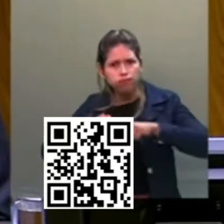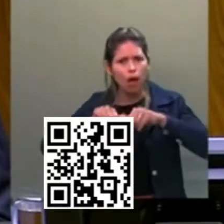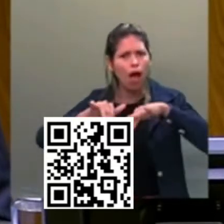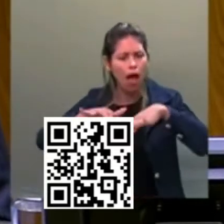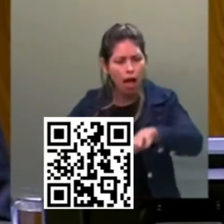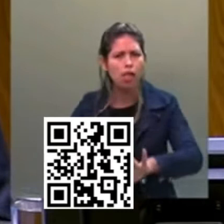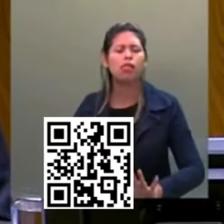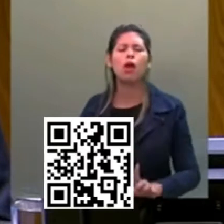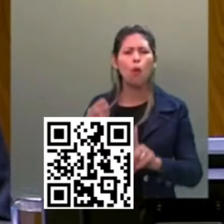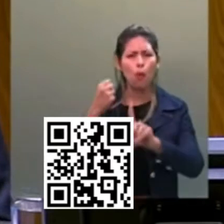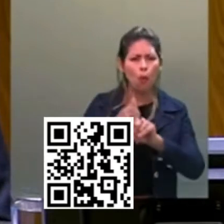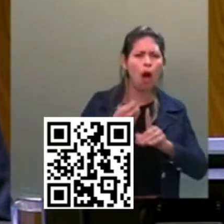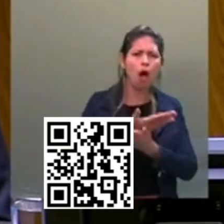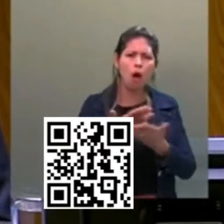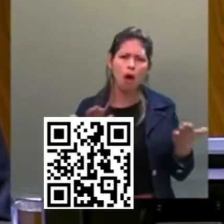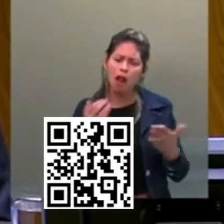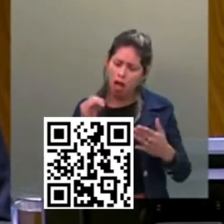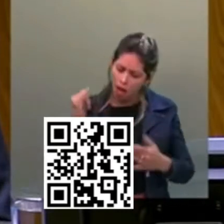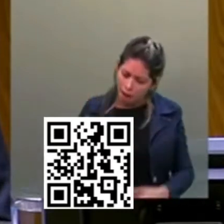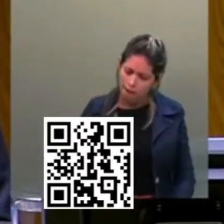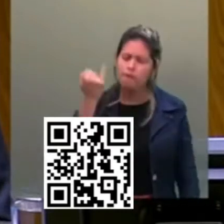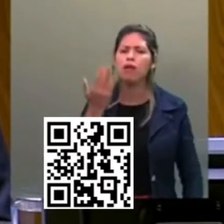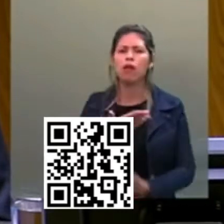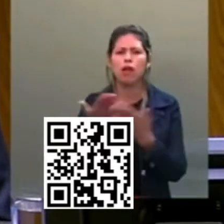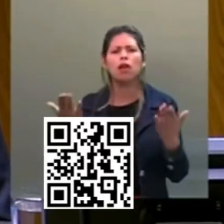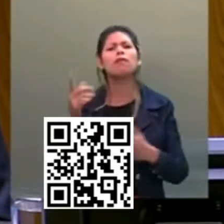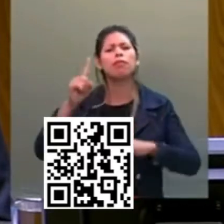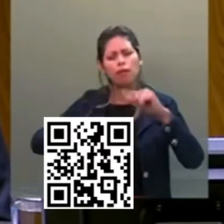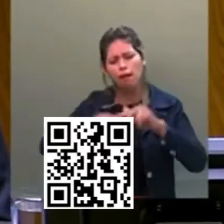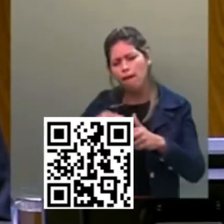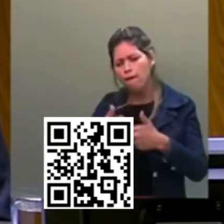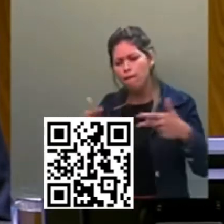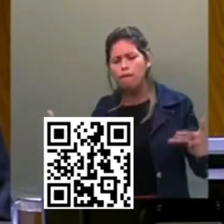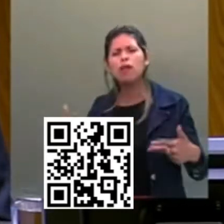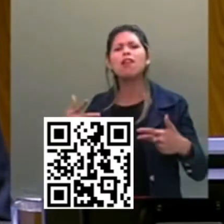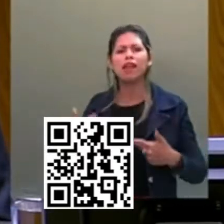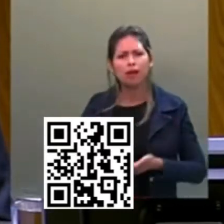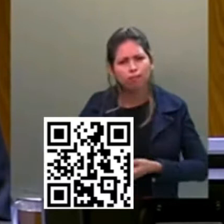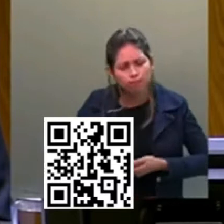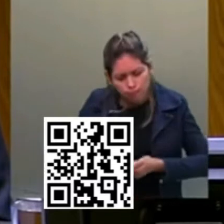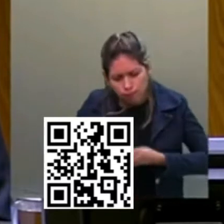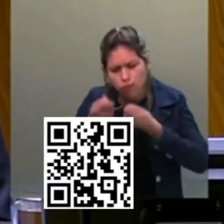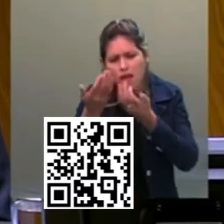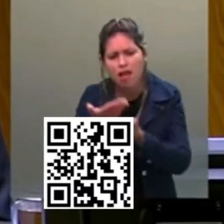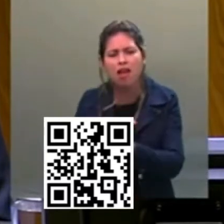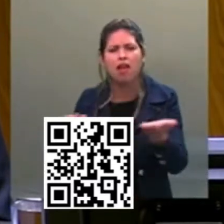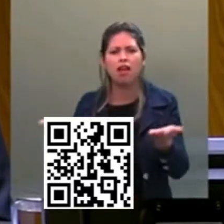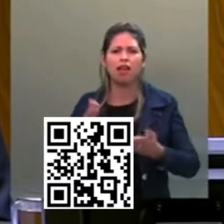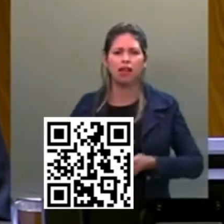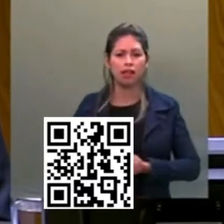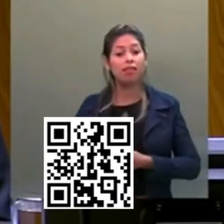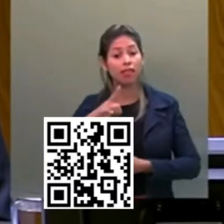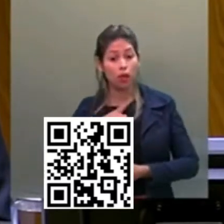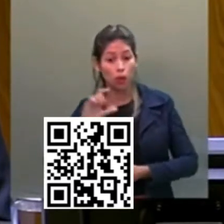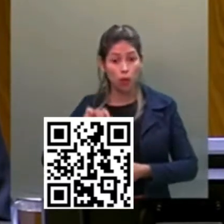combate eficaz da doença, por vezes serviram a propósitos invertidos, que com o desvirtuamento dos